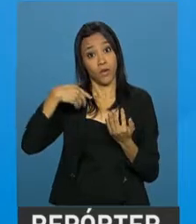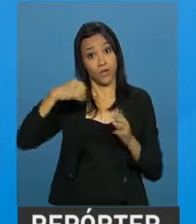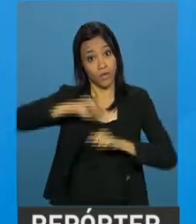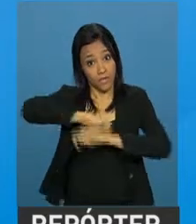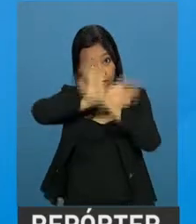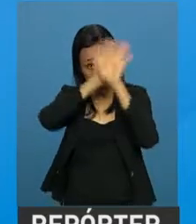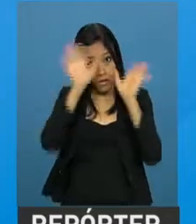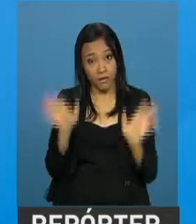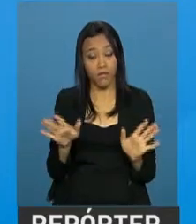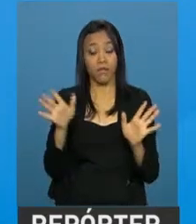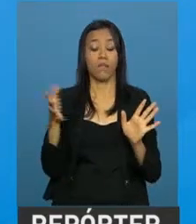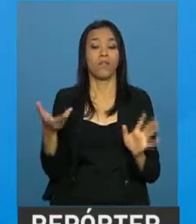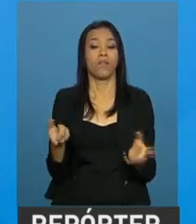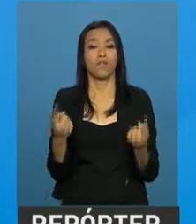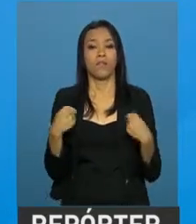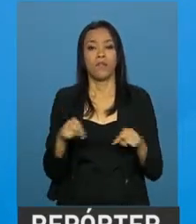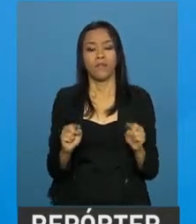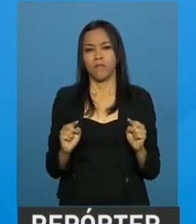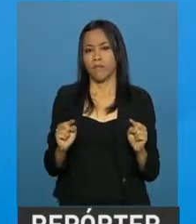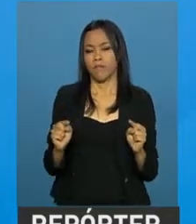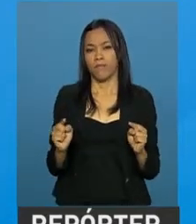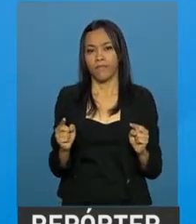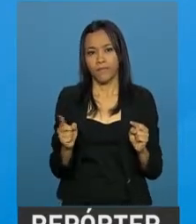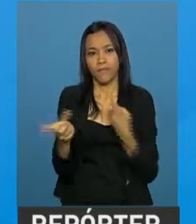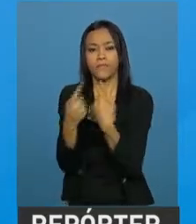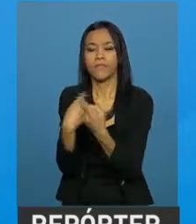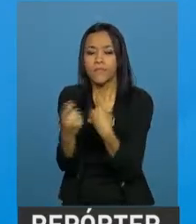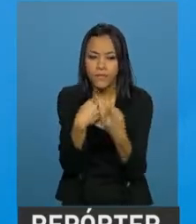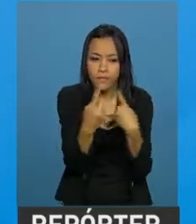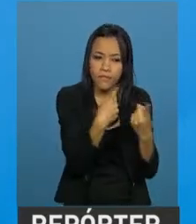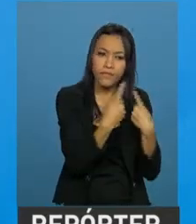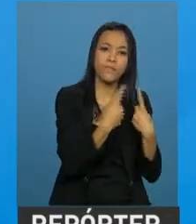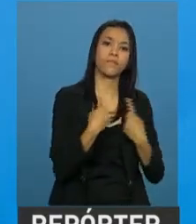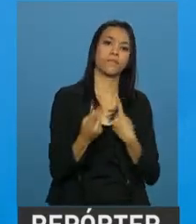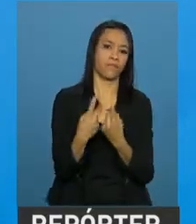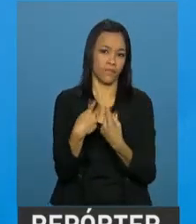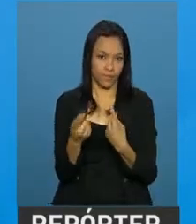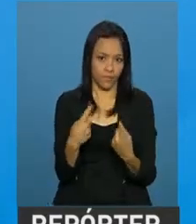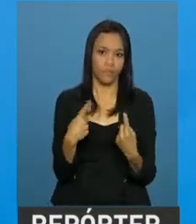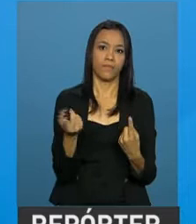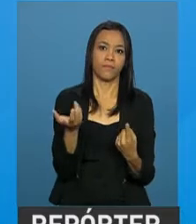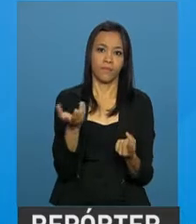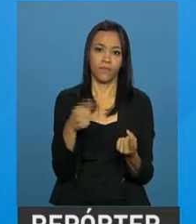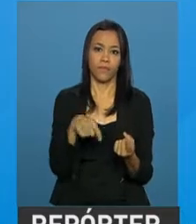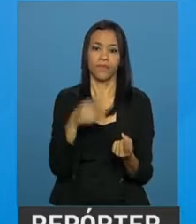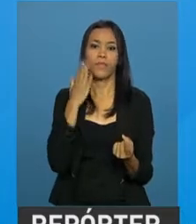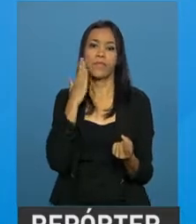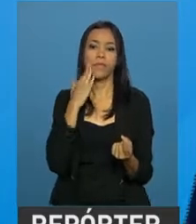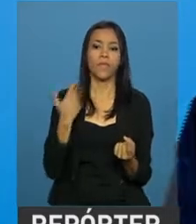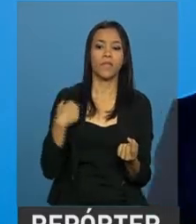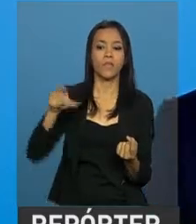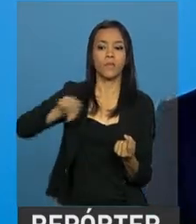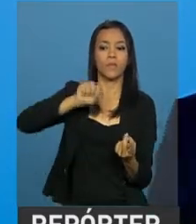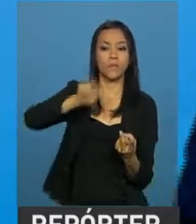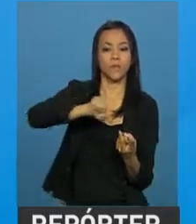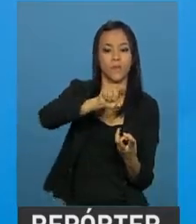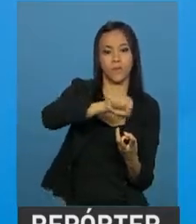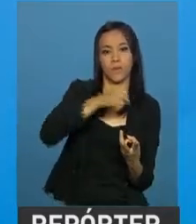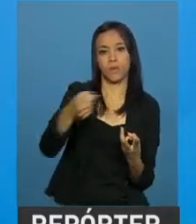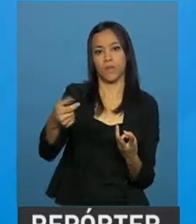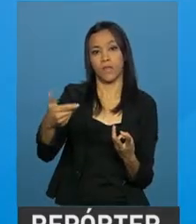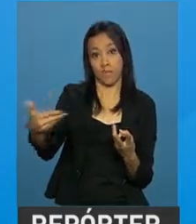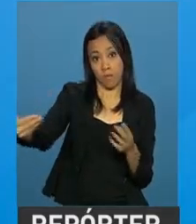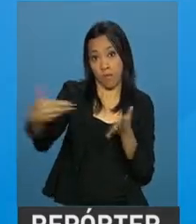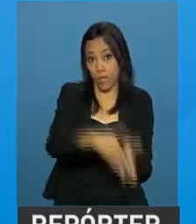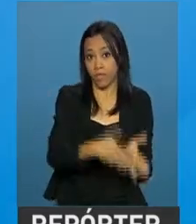e dialoga já com os achados do Tribunal de Contas em relação à seleção, ao ingresso das famílias no